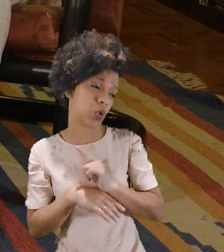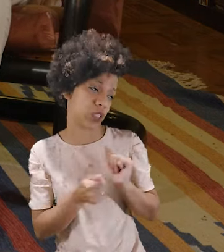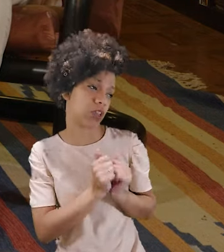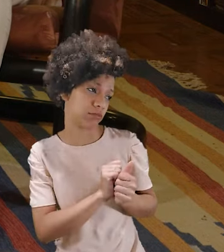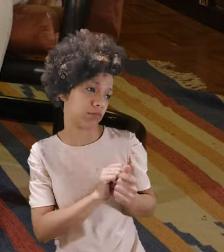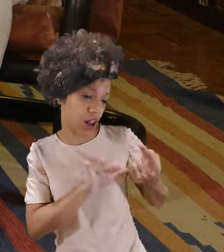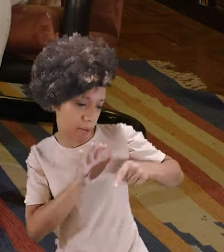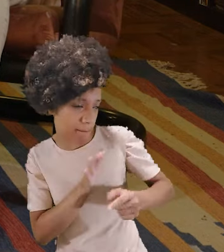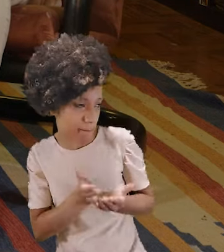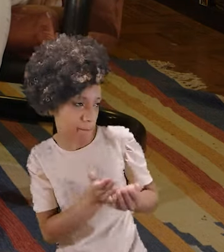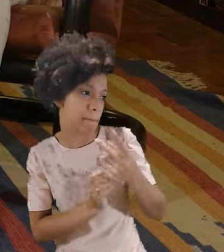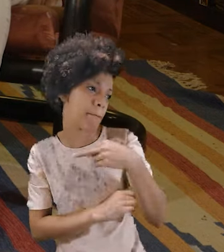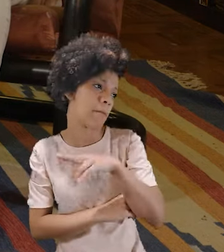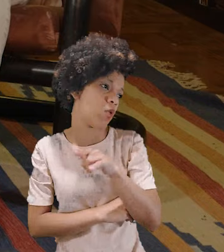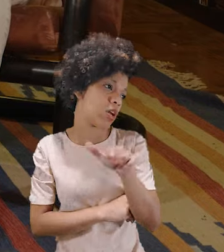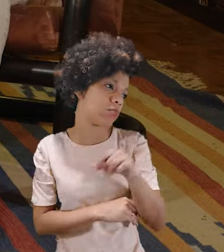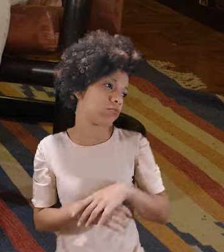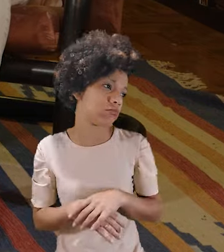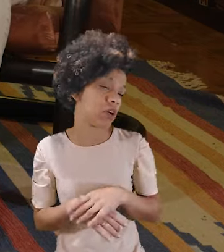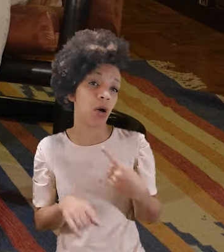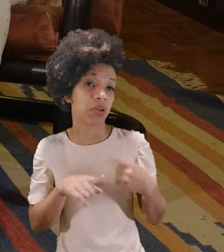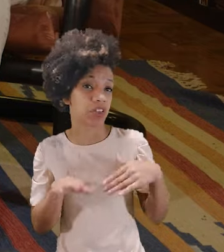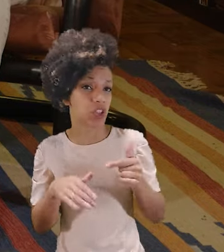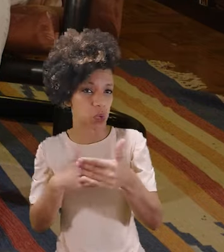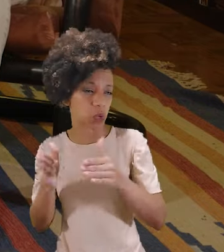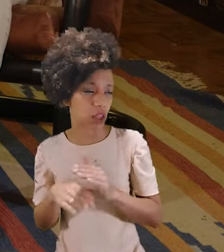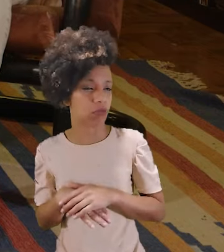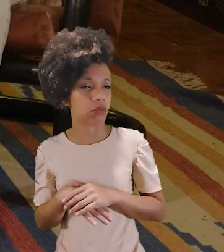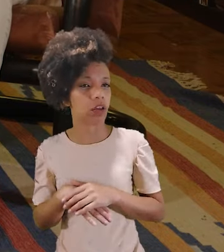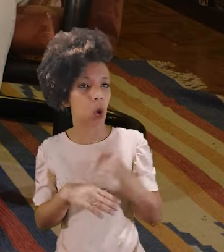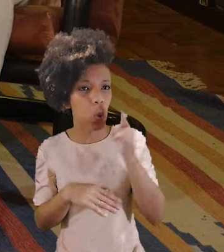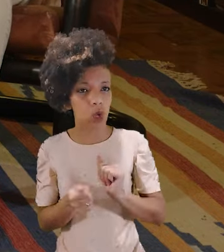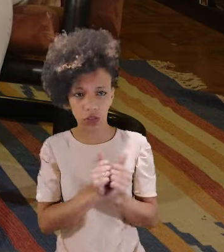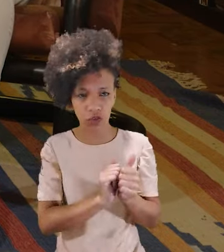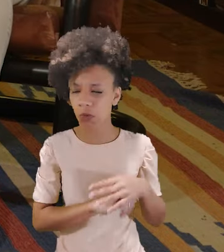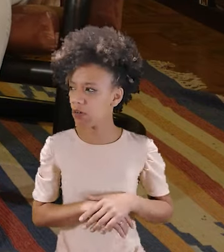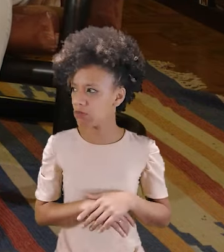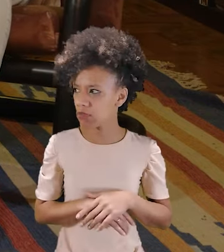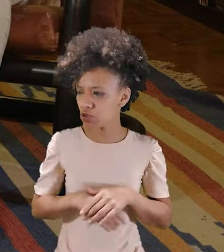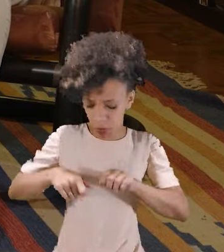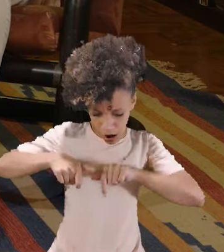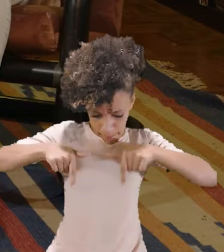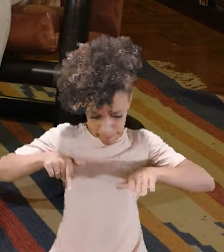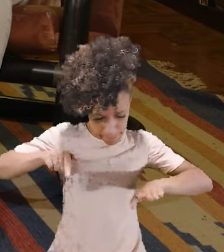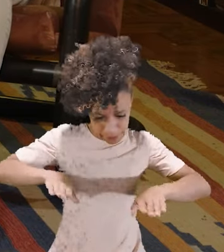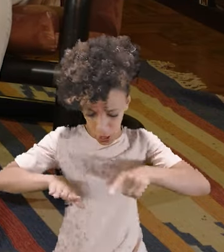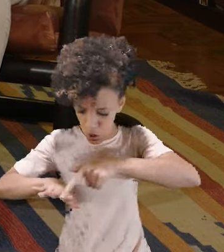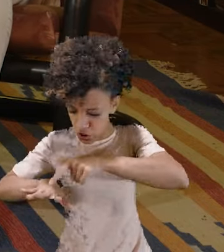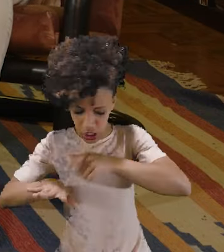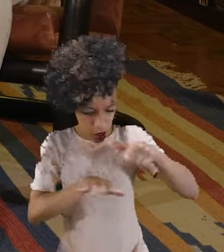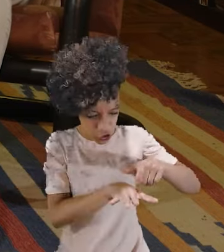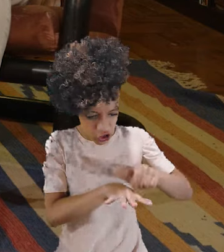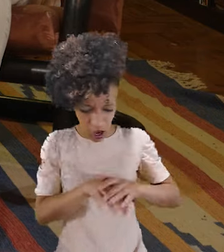futebol no porão entendeu e naquele que quando tem carga a gente tá sem carga então dá para comprar um pão faz um golzinho para o chinelo aqui